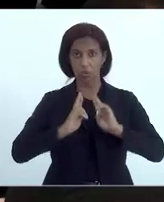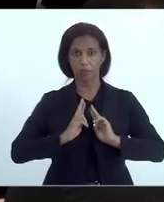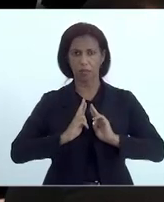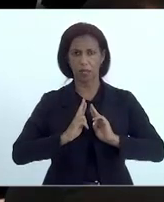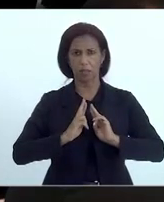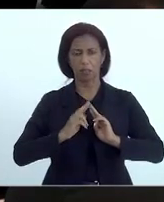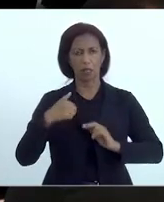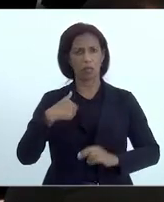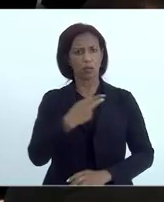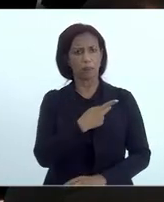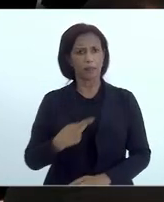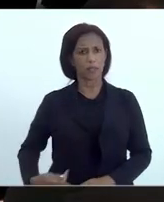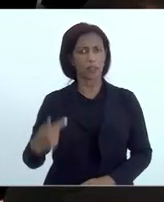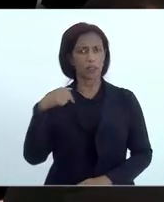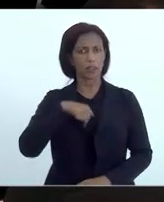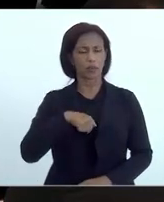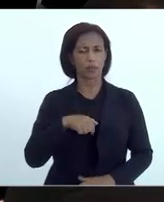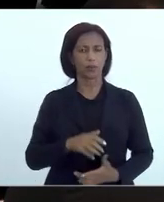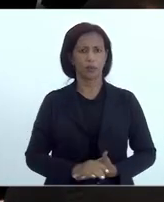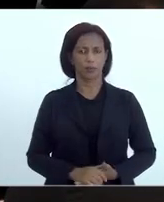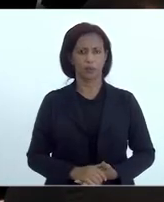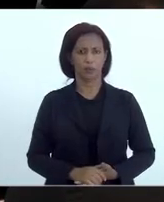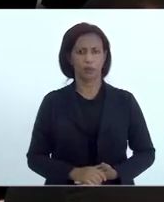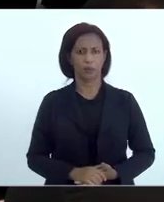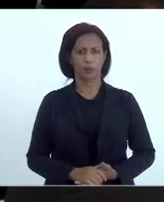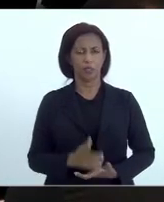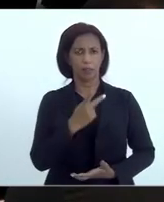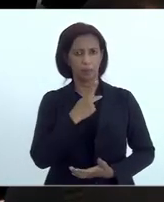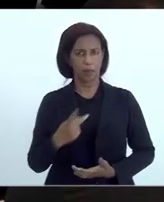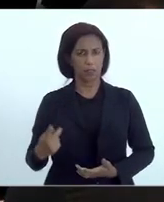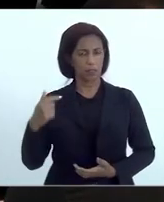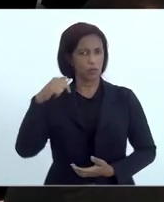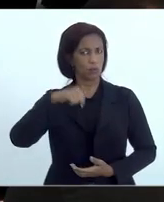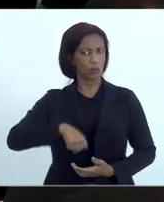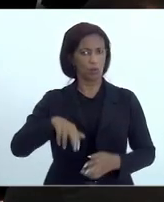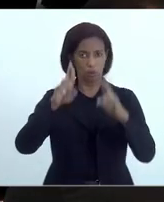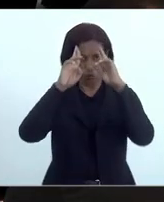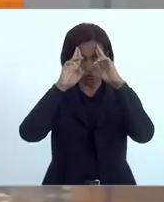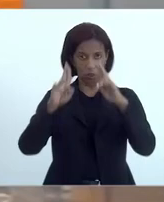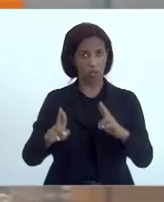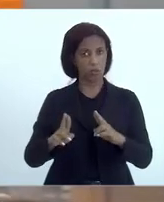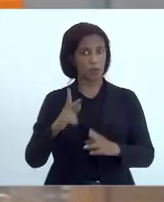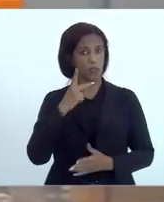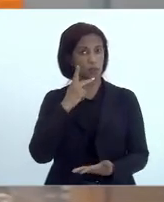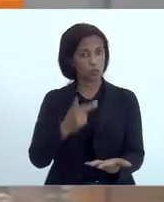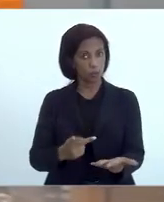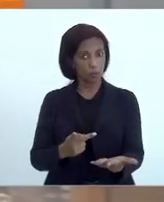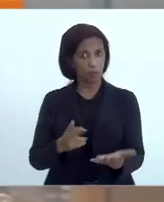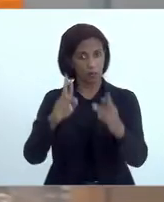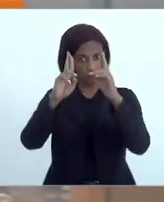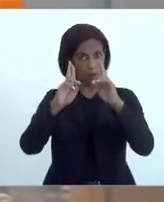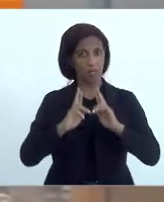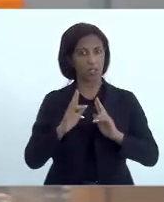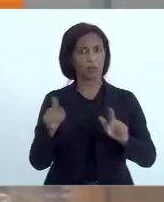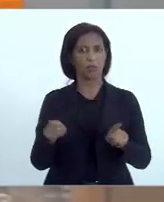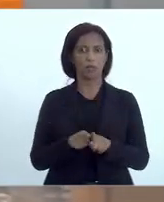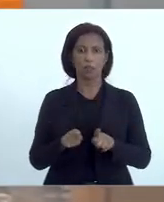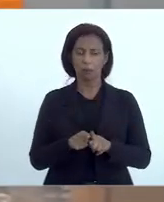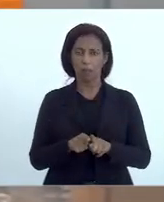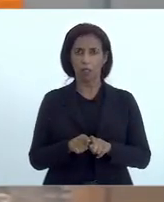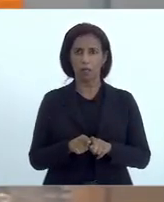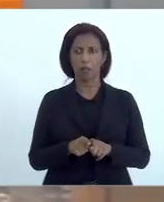respeite quem tá fazendo isso aqui sou eu tá que tá precisamos aqui sou eu estou respeitando a prerrogativa de vossa excelência mas me respeite